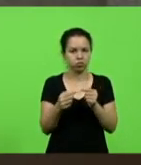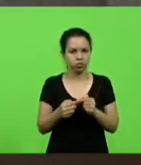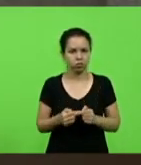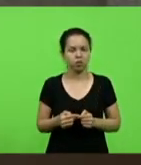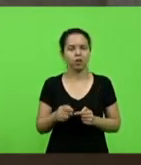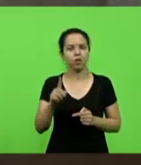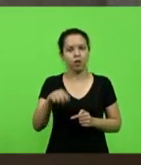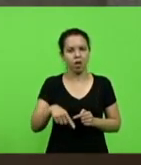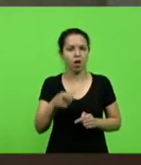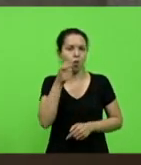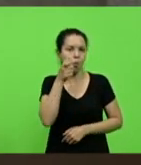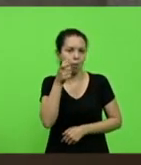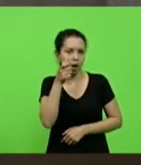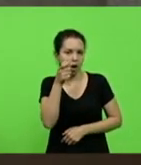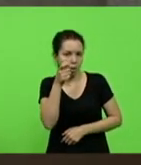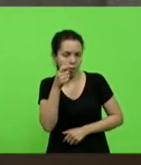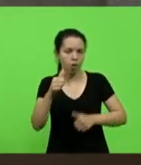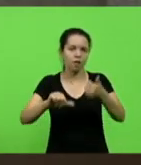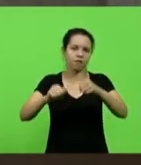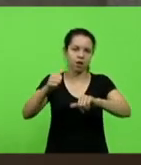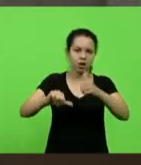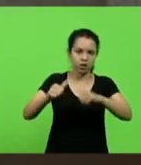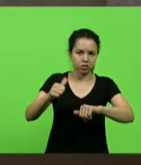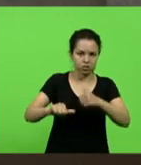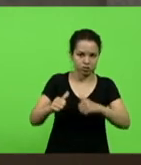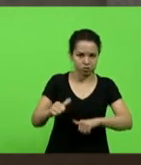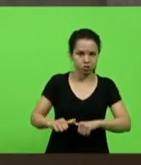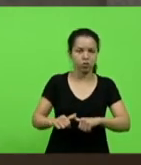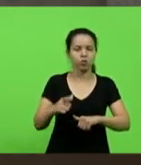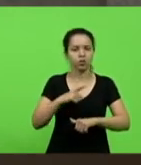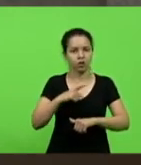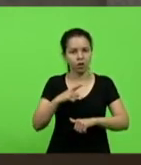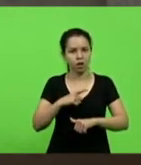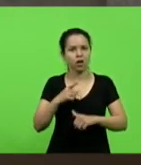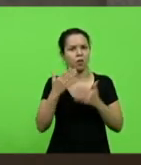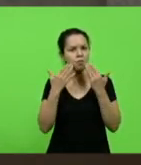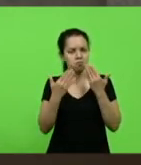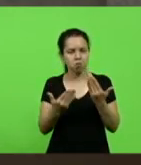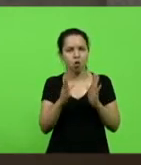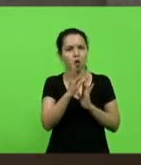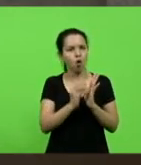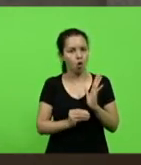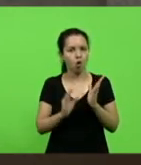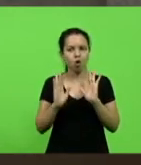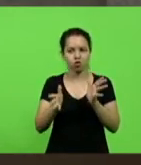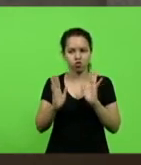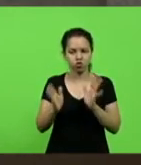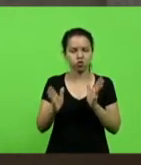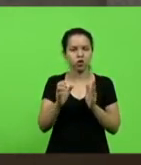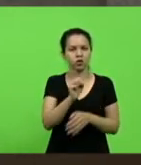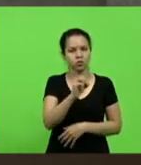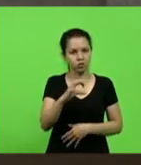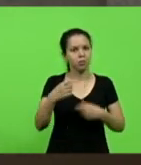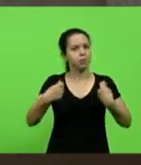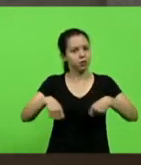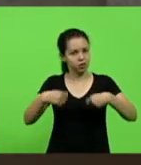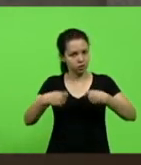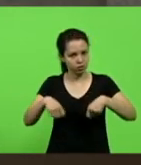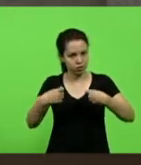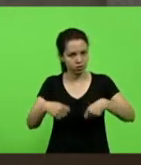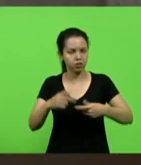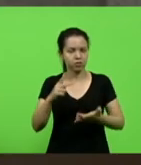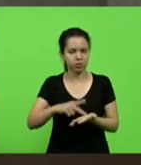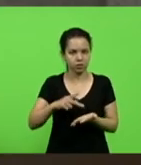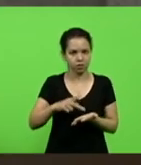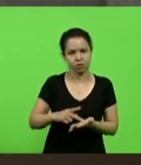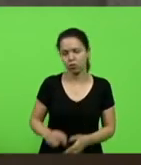ao acompanhamento, às avaliações, né? Temos exemplos claríssimos. Santa Catarina precisa realmente. Santa Catarina,